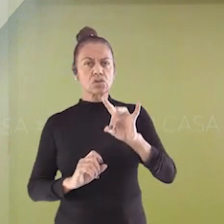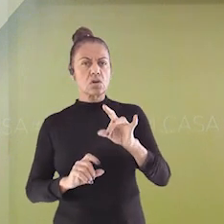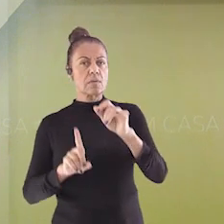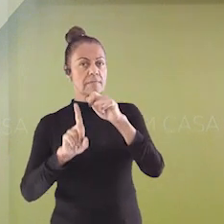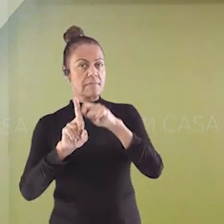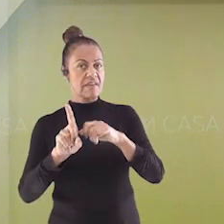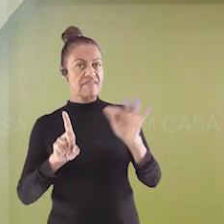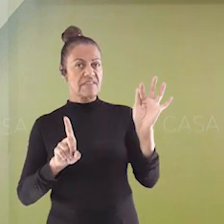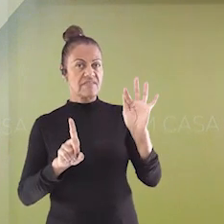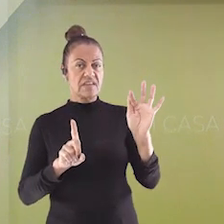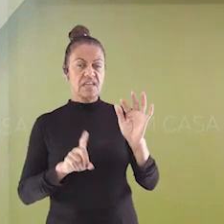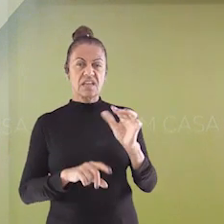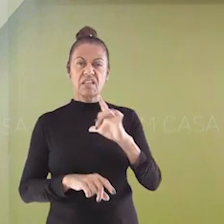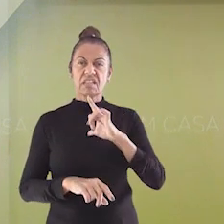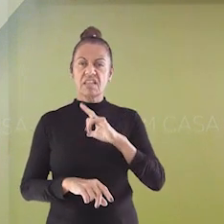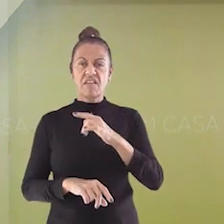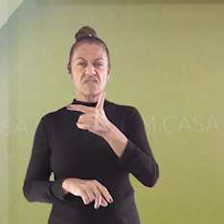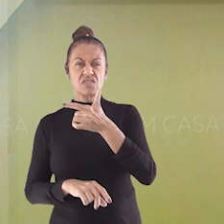do ano.